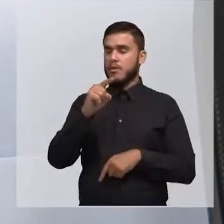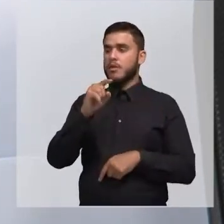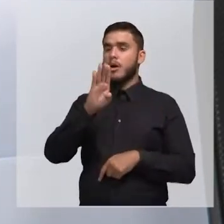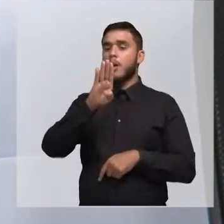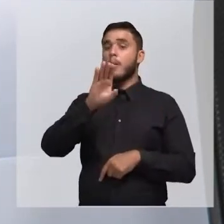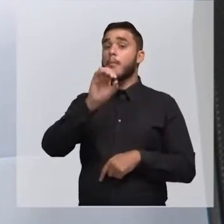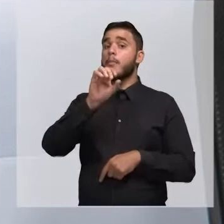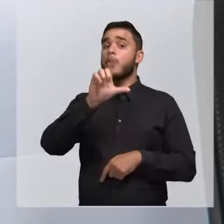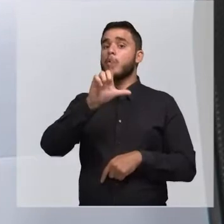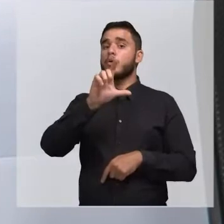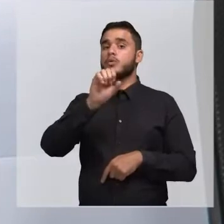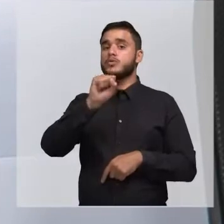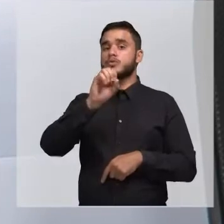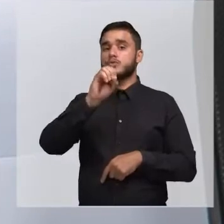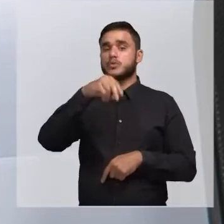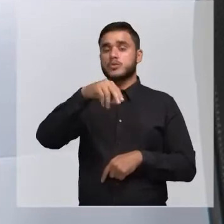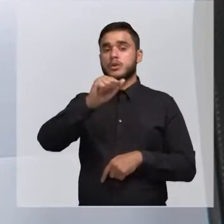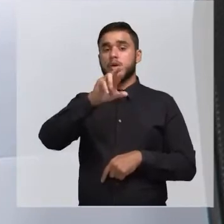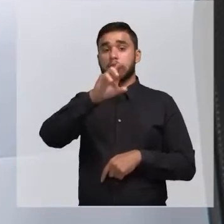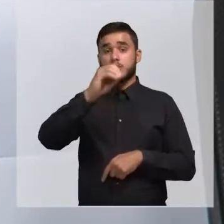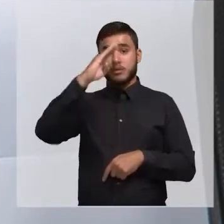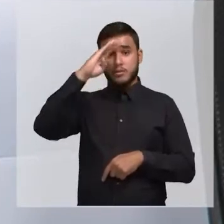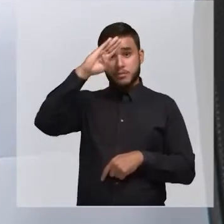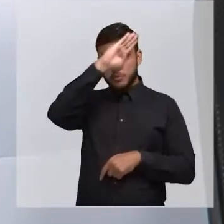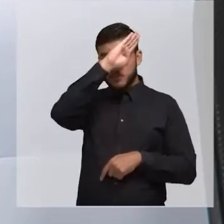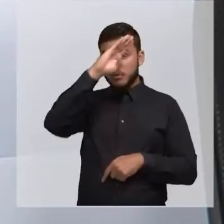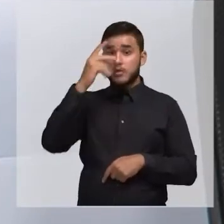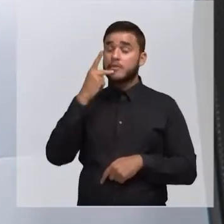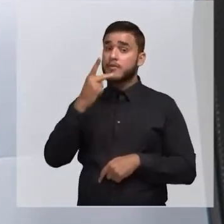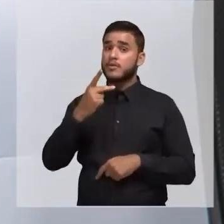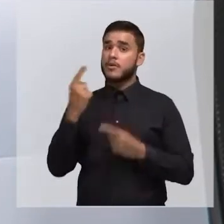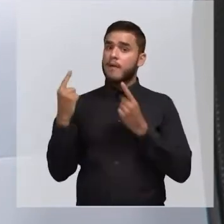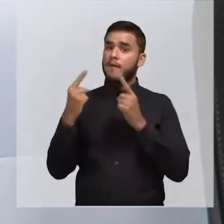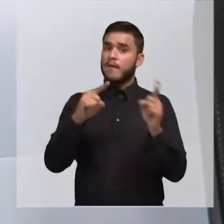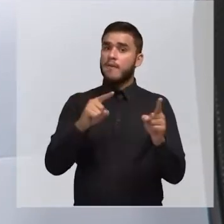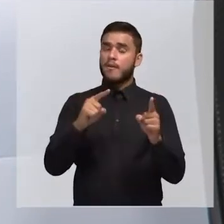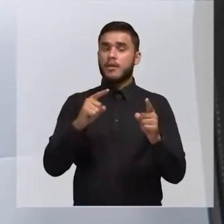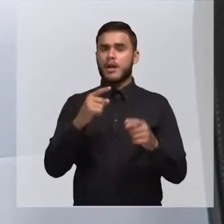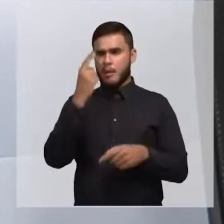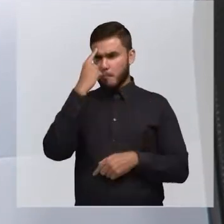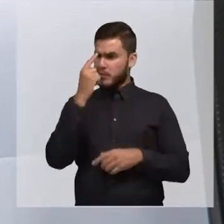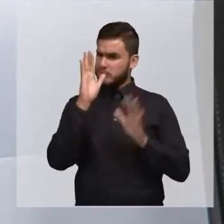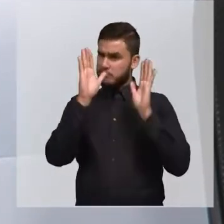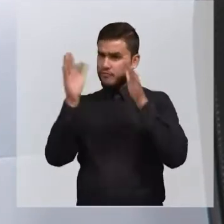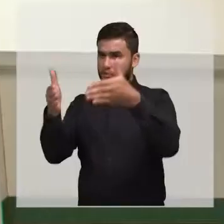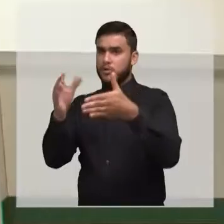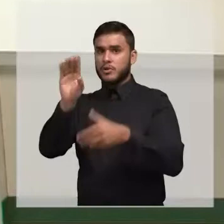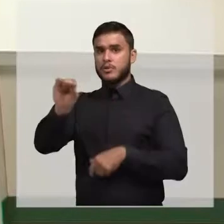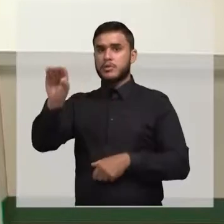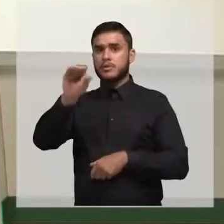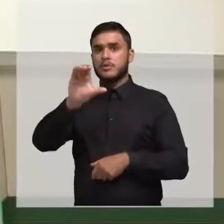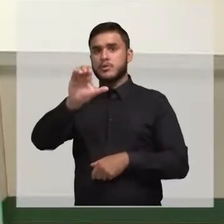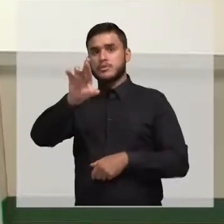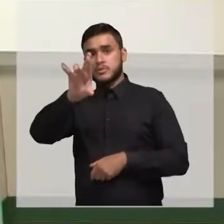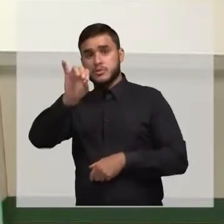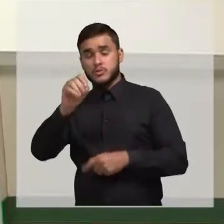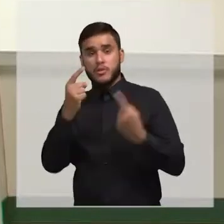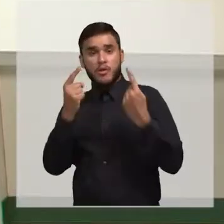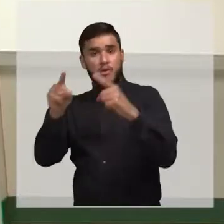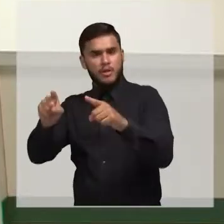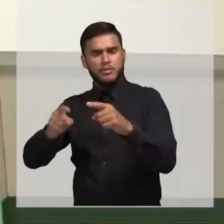Bolsonaro. Mas literalmente eles estão centralizando na desestabilização do Ciro Gomes. Eles estão abrindo fogo contra